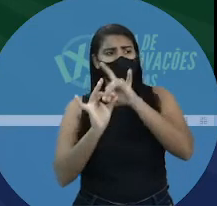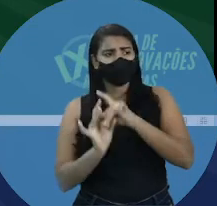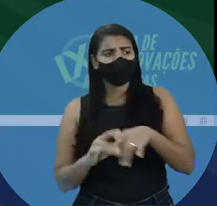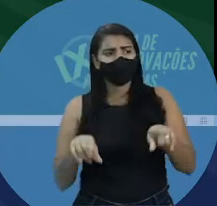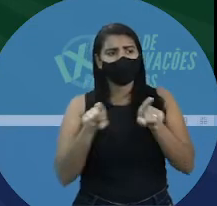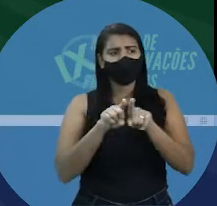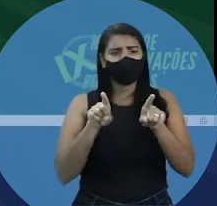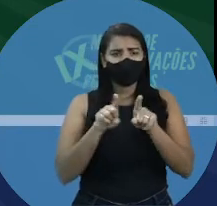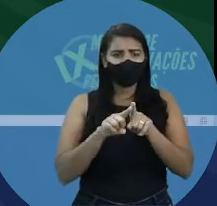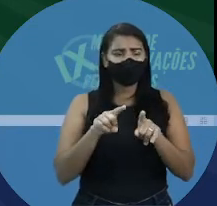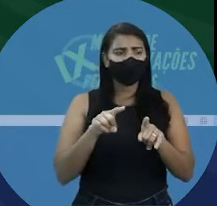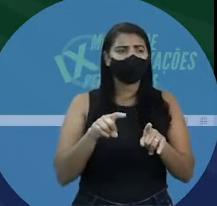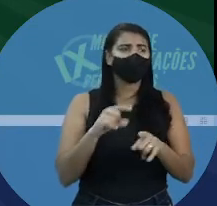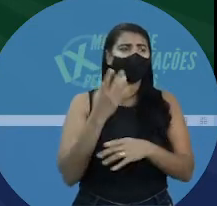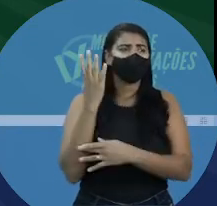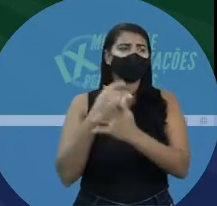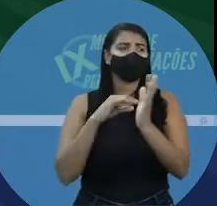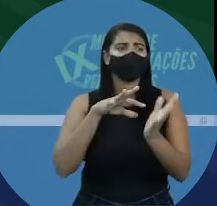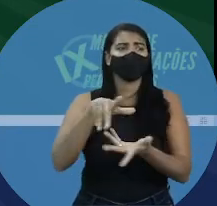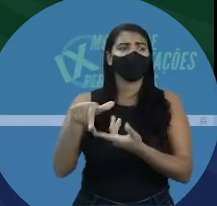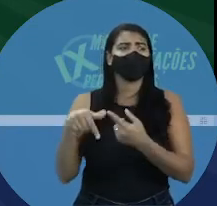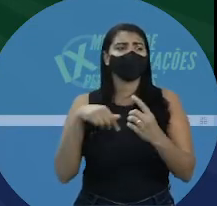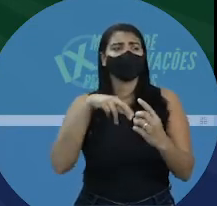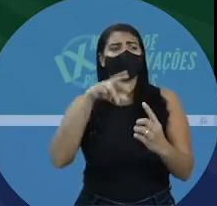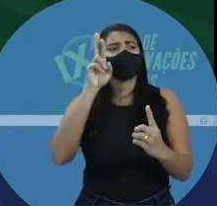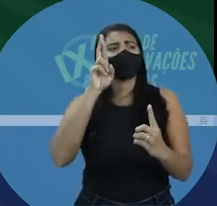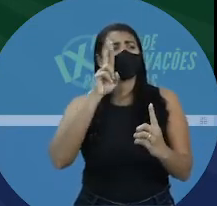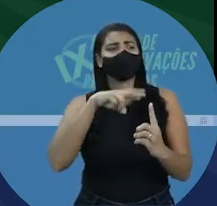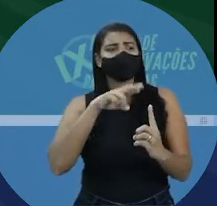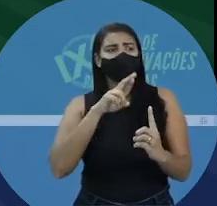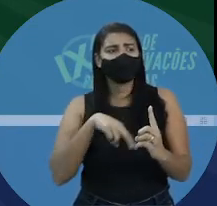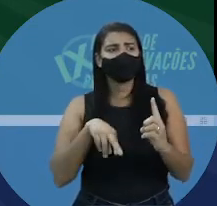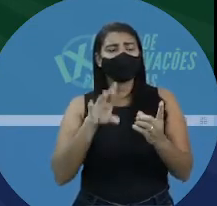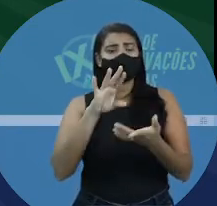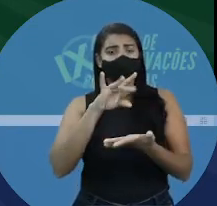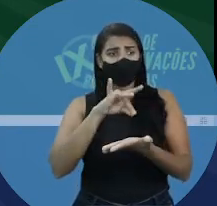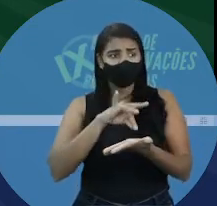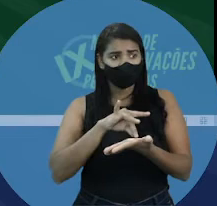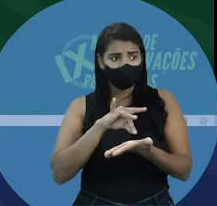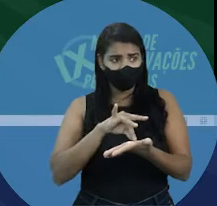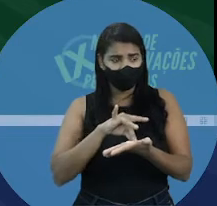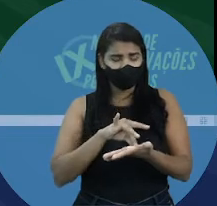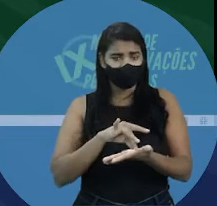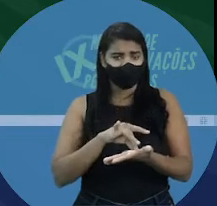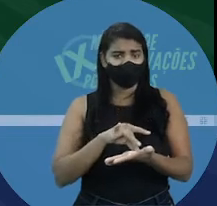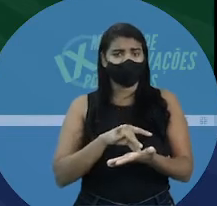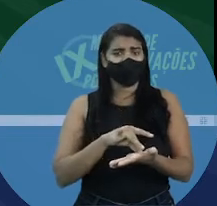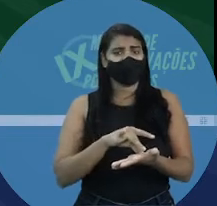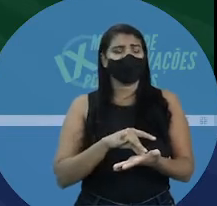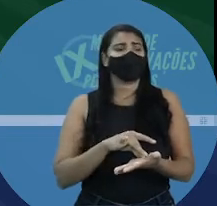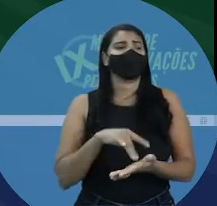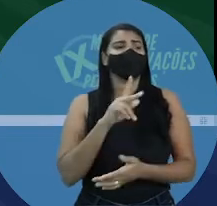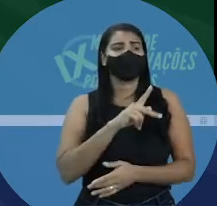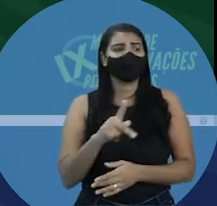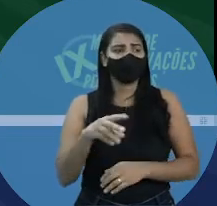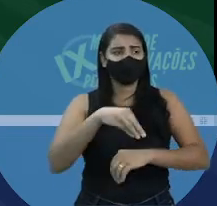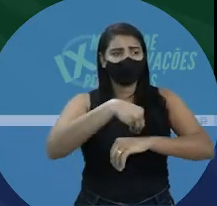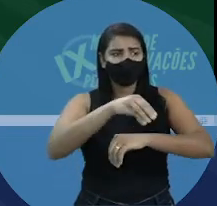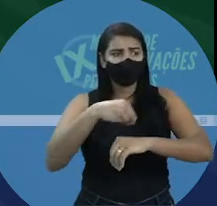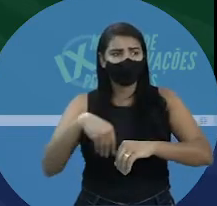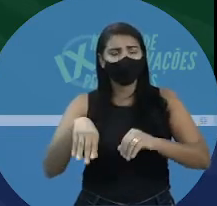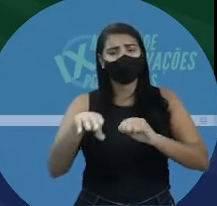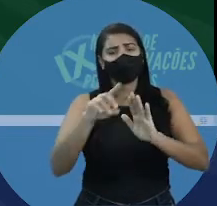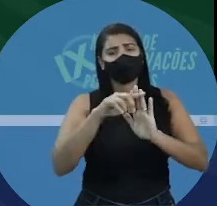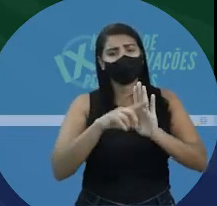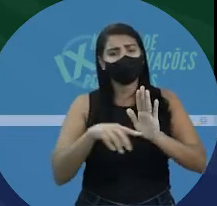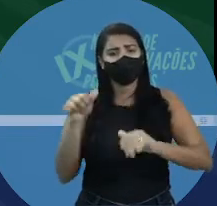ambiente, principalmente no que se refere ao conceito meio ambiente, colocando os discentes como sujeitos ativos desse processo, uma